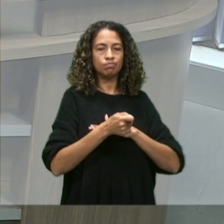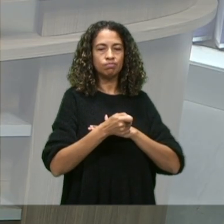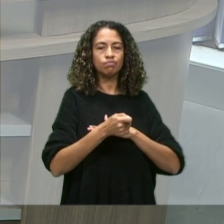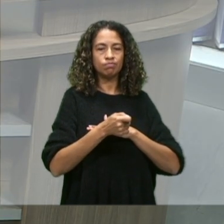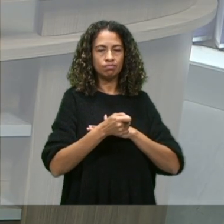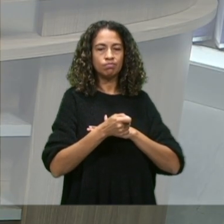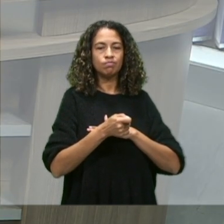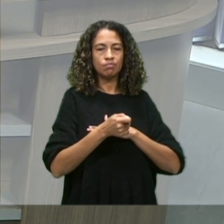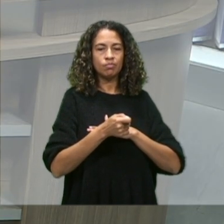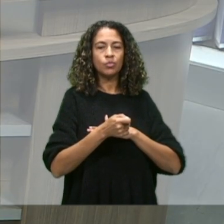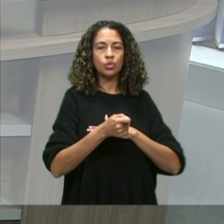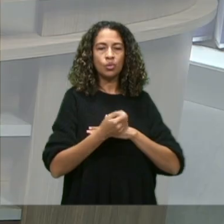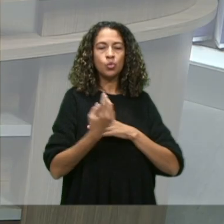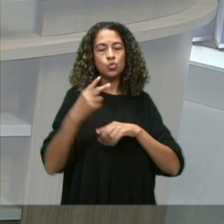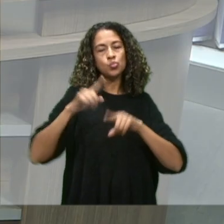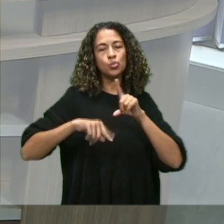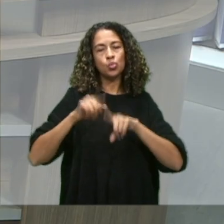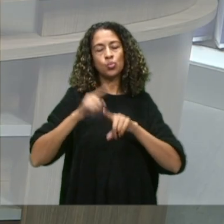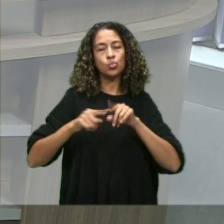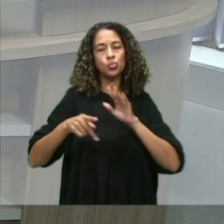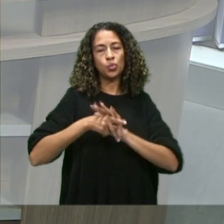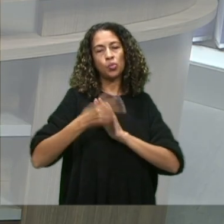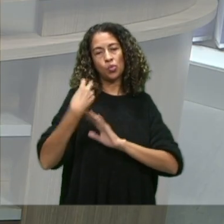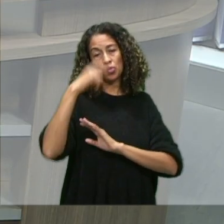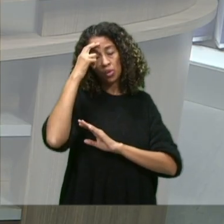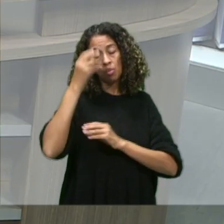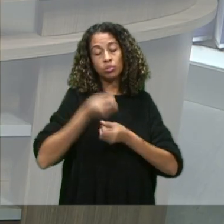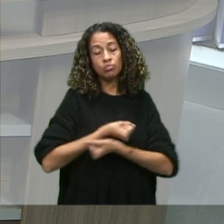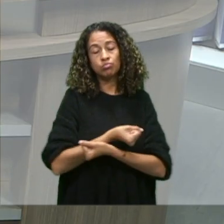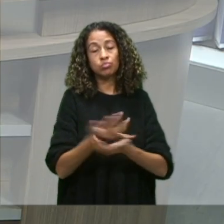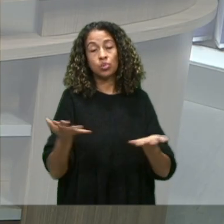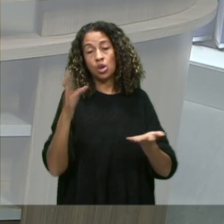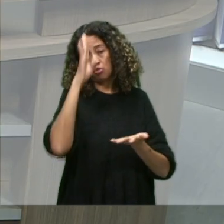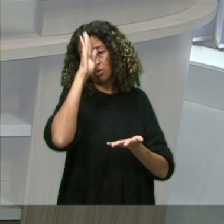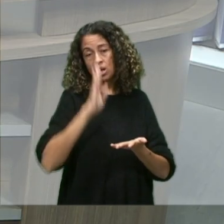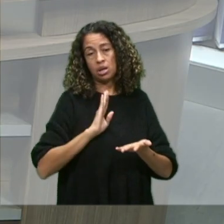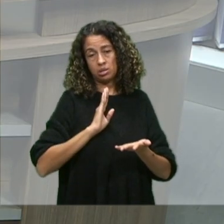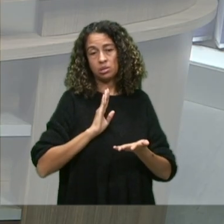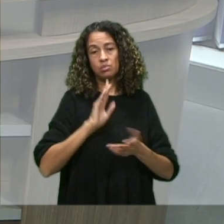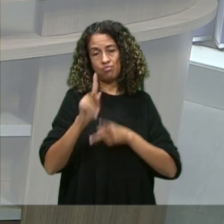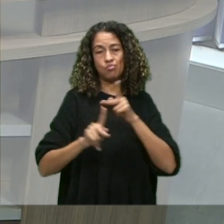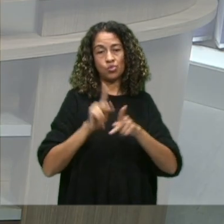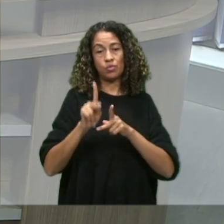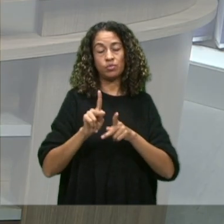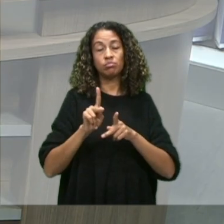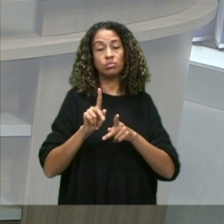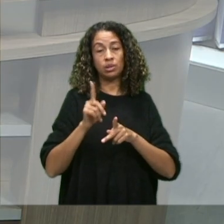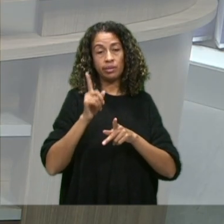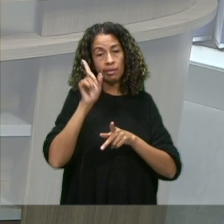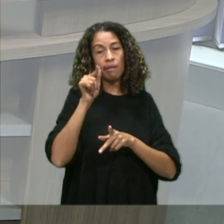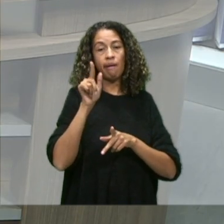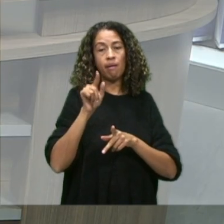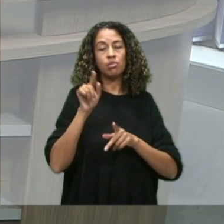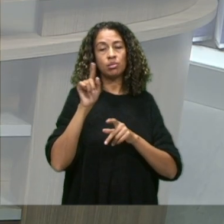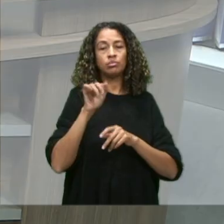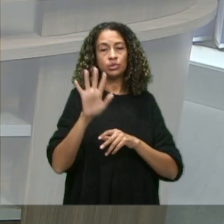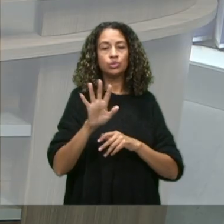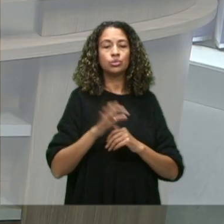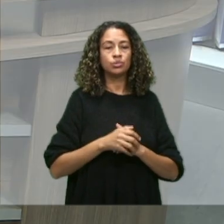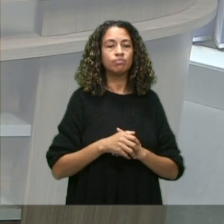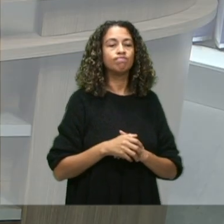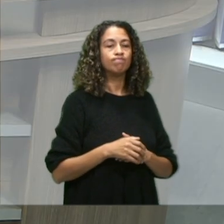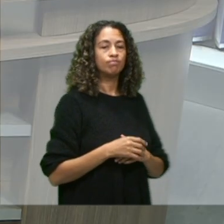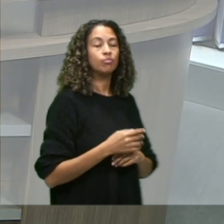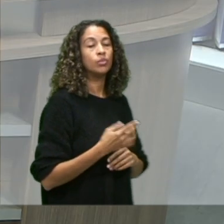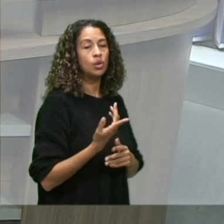seus produtos culturais assim acessíveis ao público e de forma gratuita, que é o grande questão, né? No caso